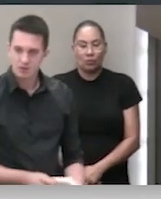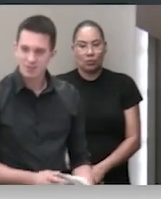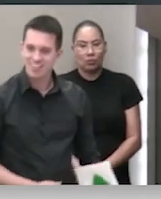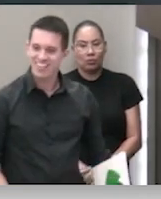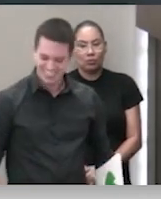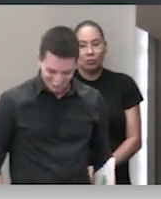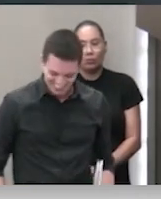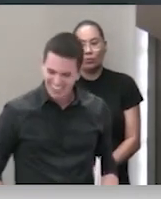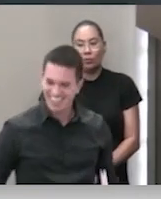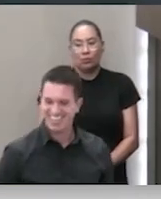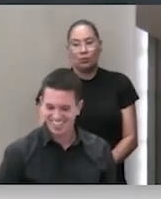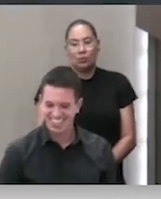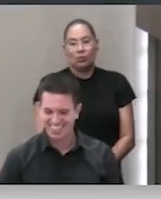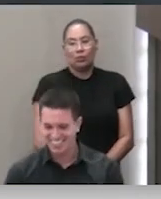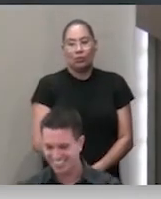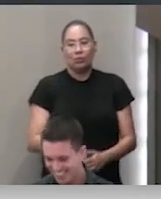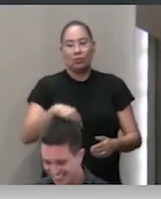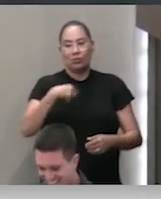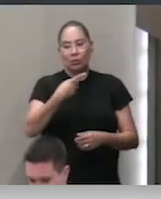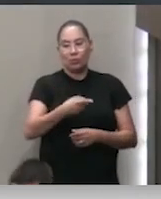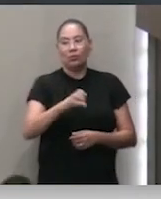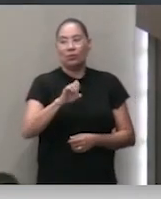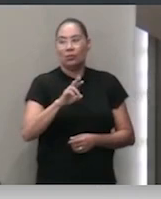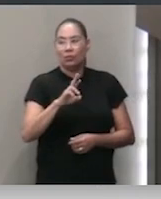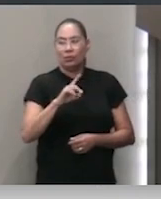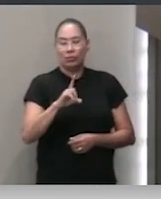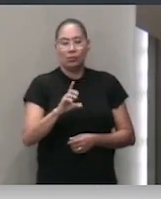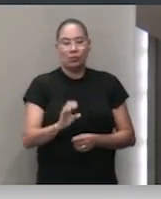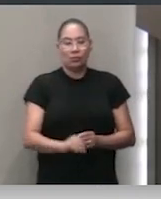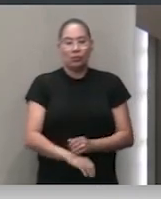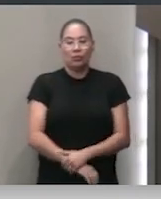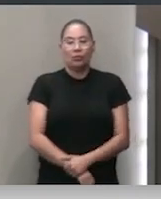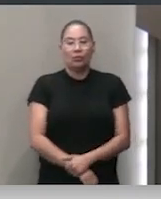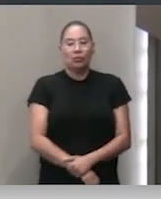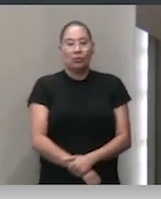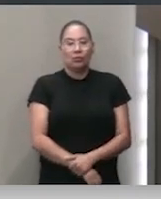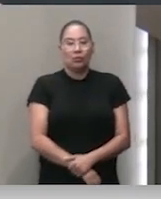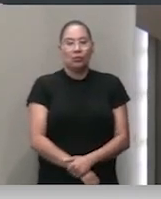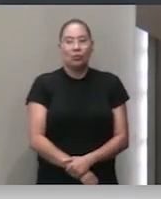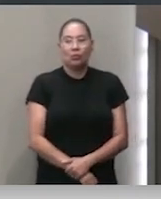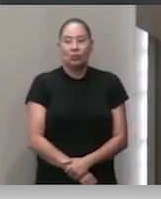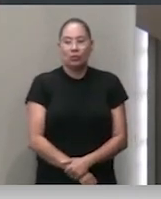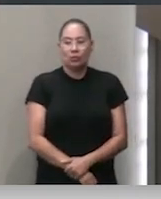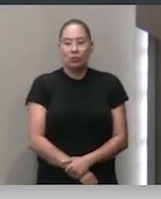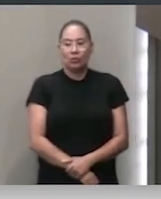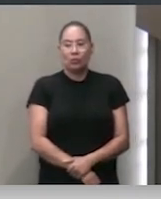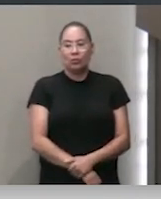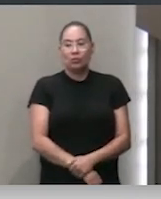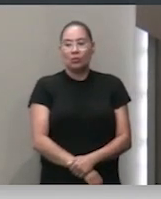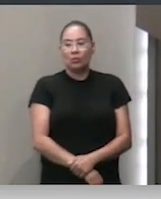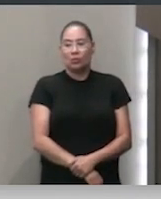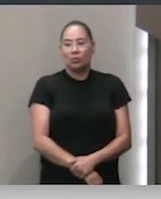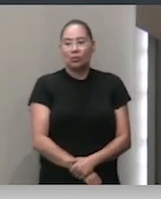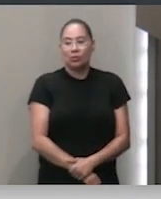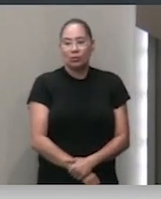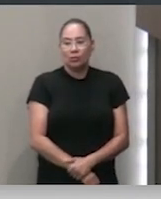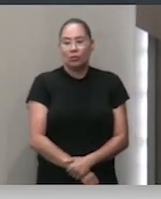Muito bem, próximo inscrito, vereador Evandro Meirelles. Evandro dos Santos